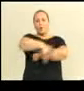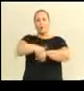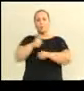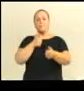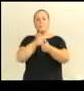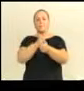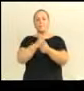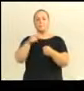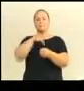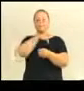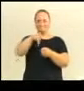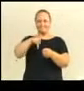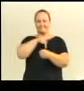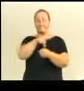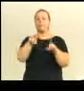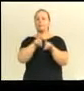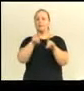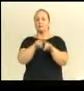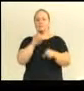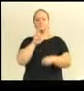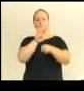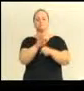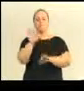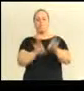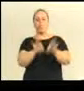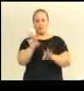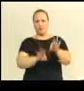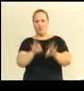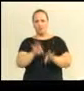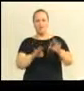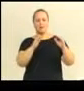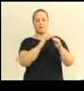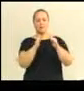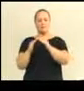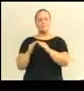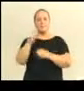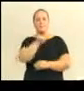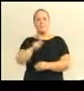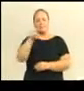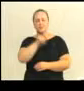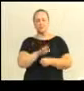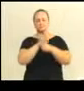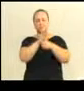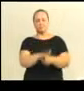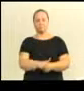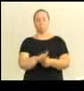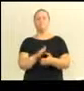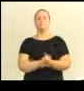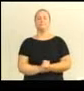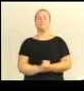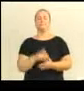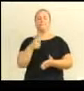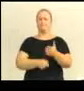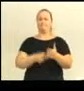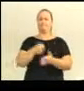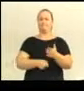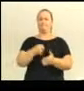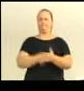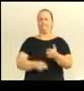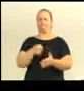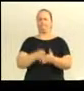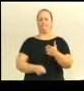outra rua que ajudamos a organizar também os moradores começaram a fazer o seu dever de casa e vão lutar pela pavimentação daquela rua e conta com o nosso apoio